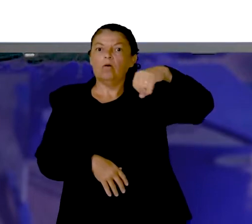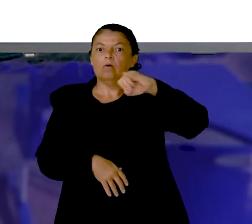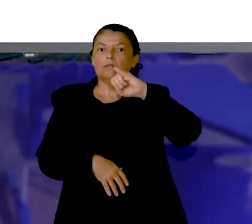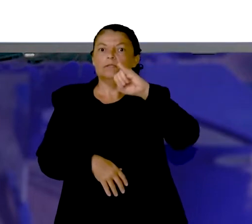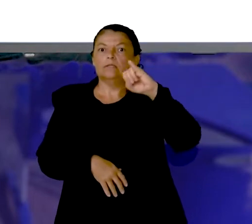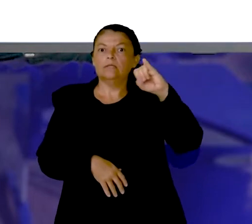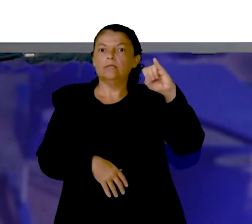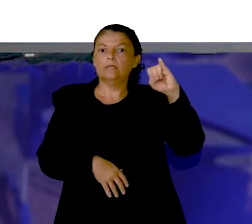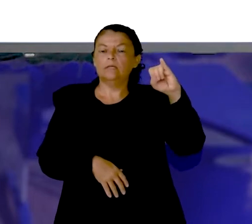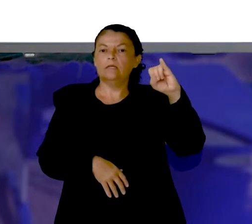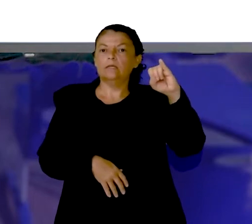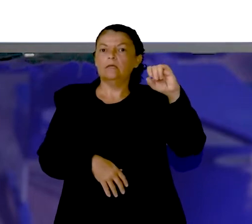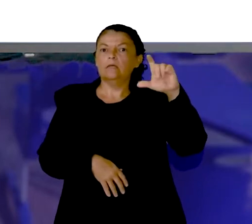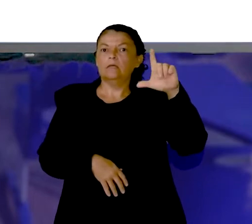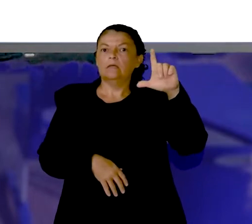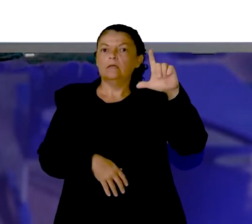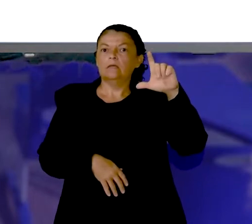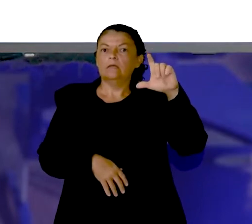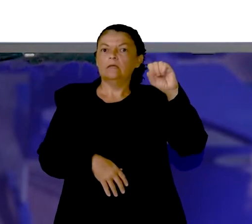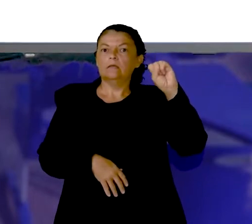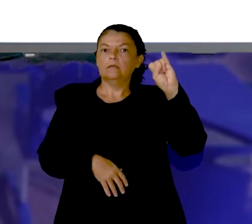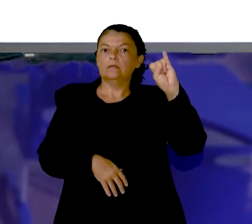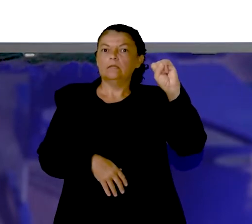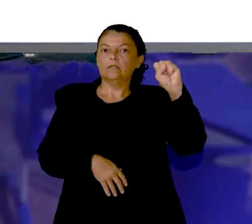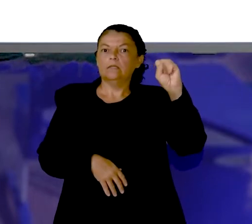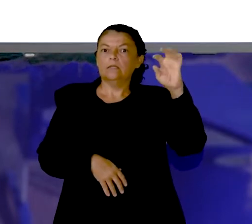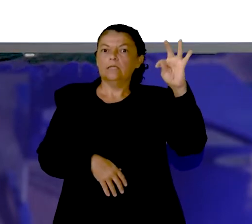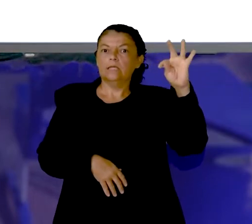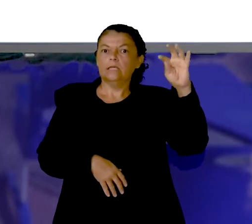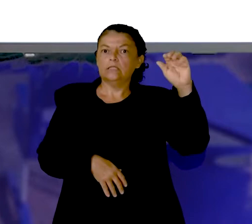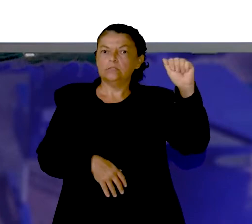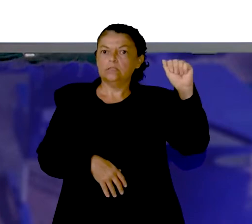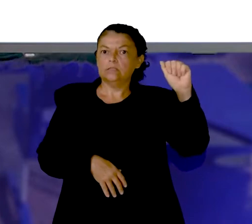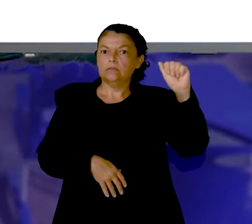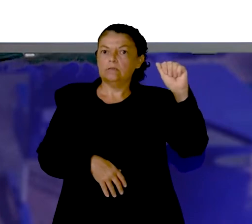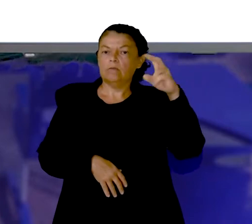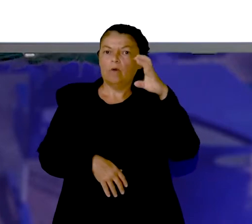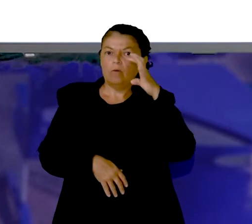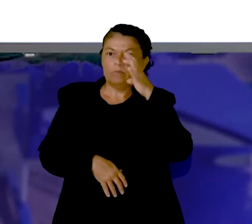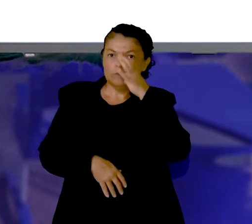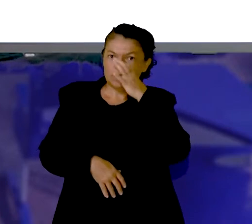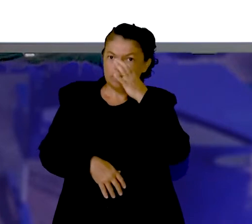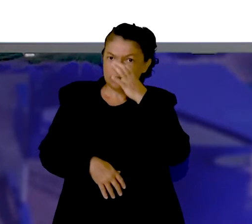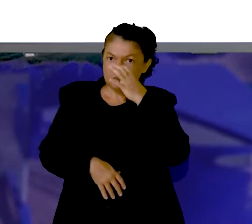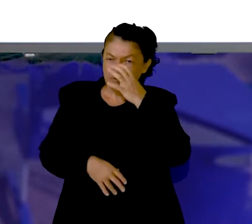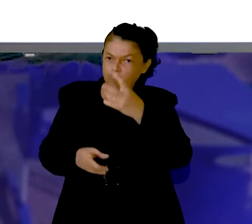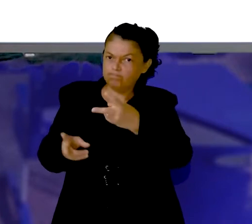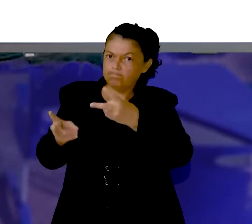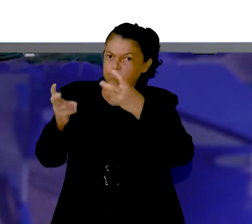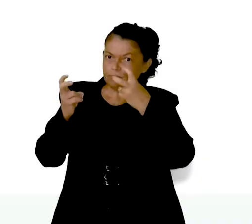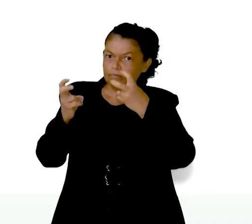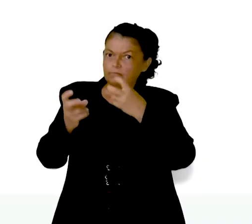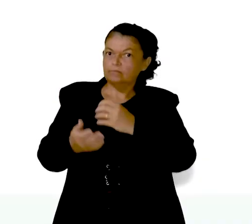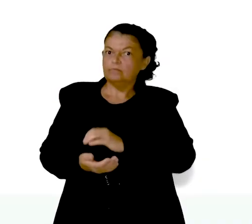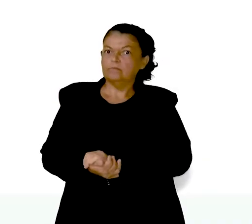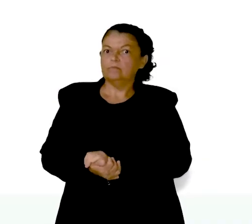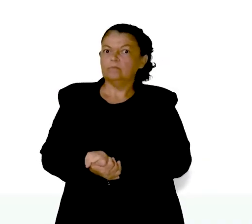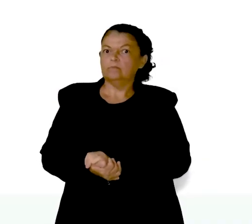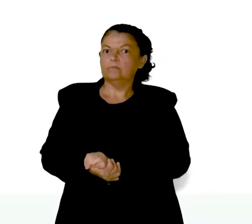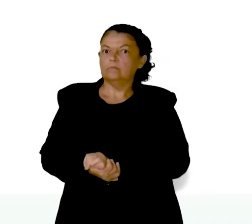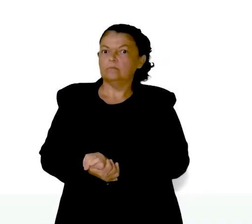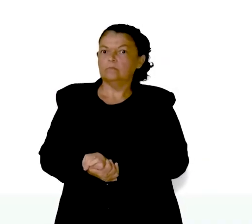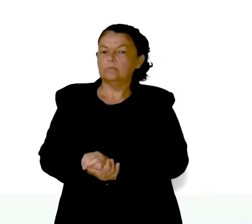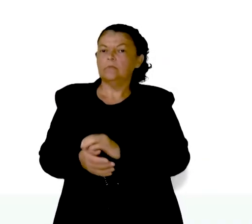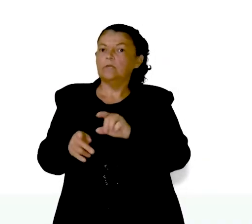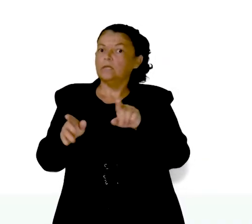vamos fazer a observação aqui etimológica ou a origem etimológica dessa palavra. Ela é proveniente